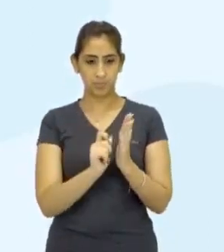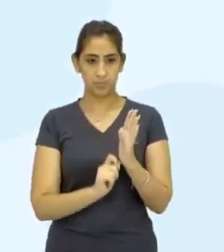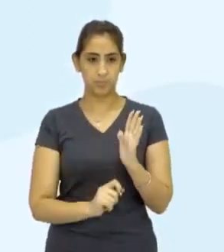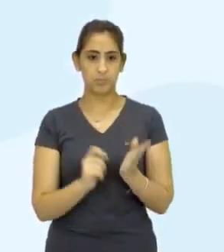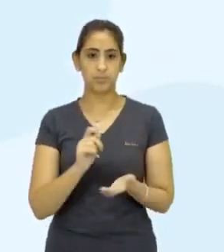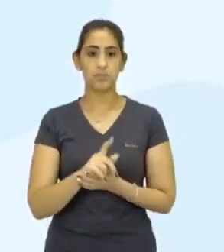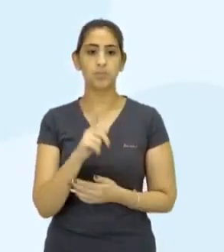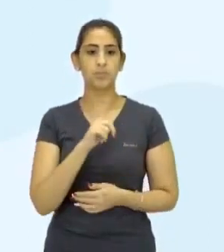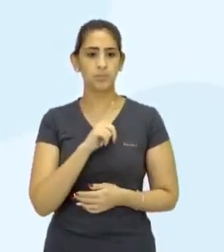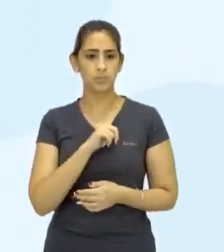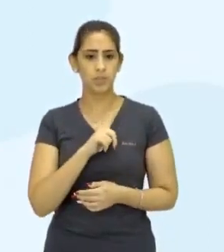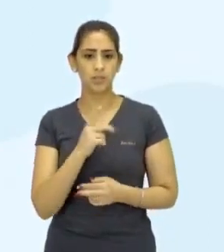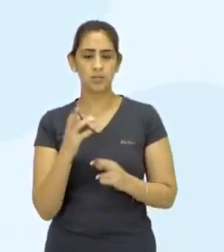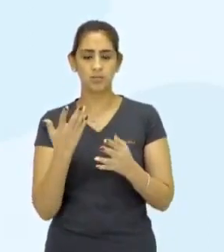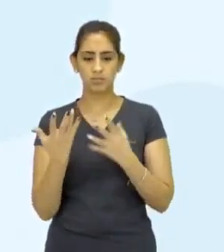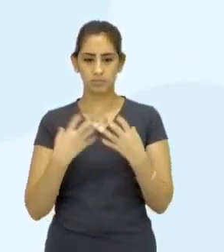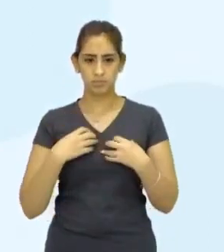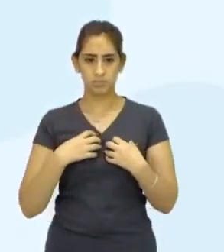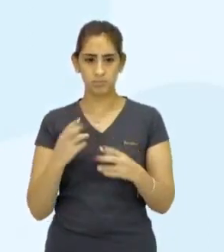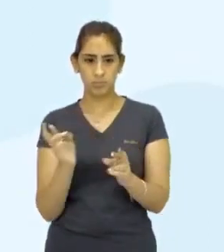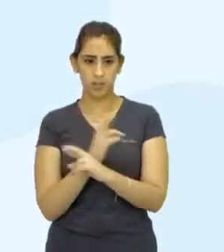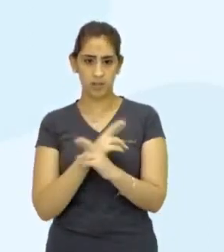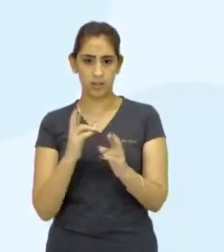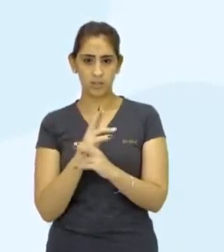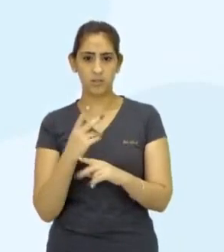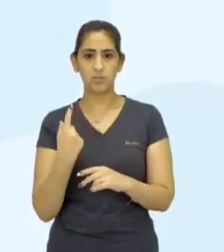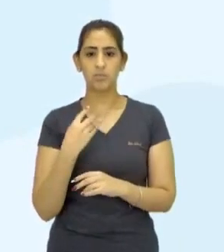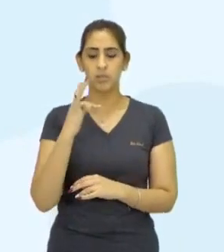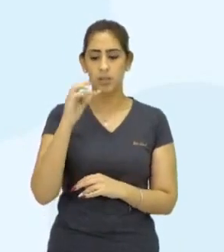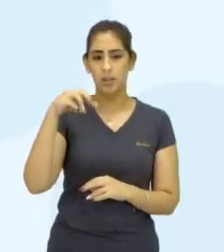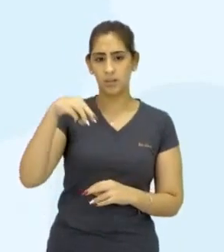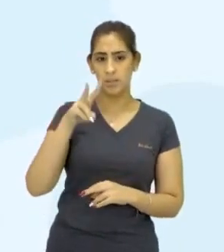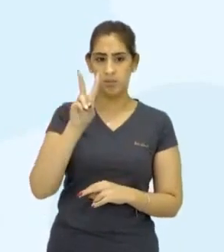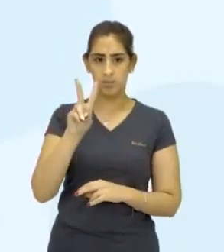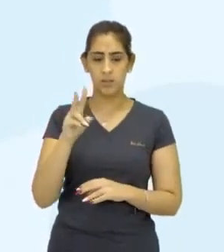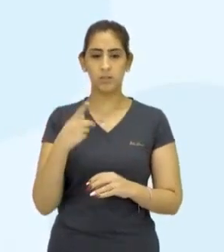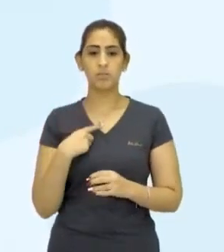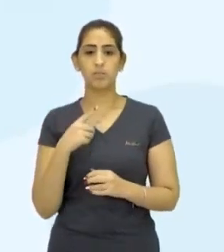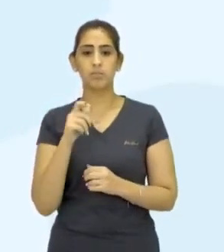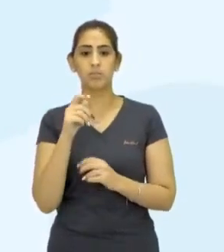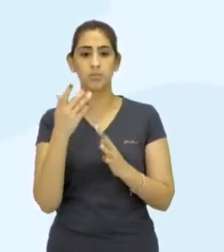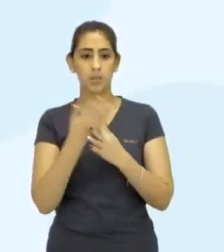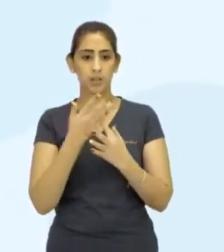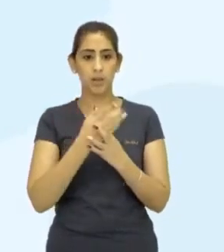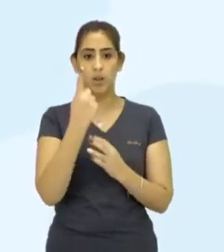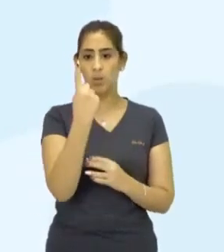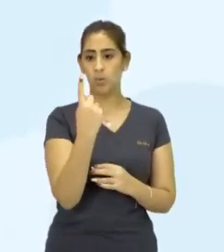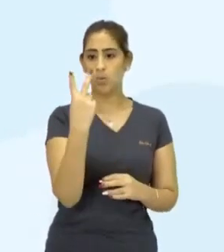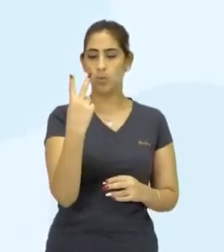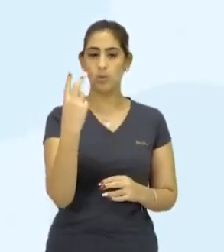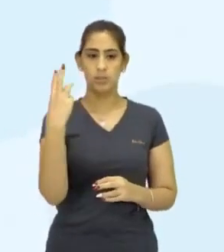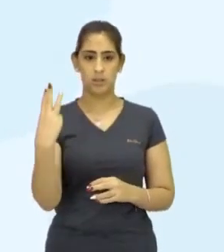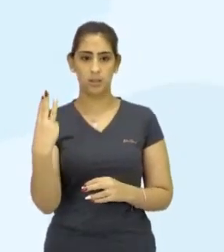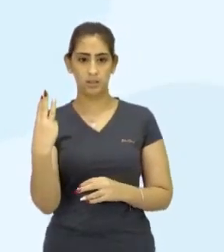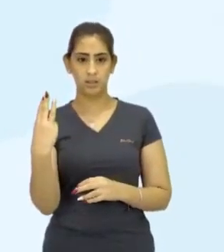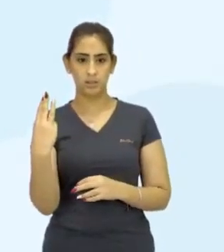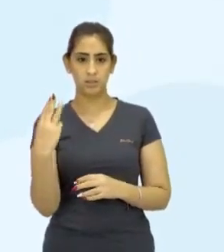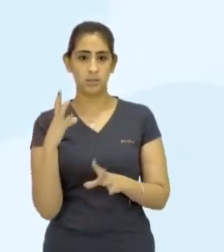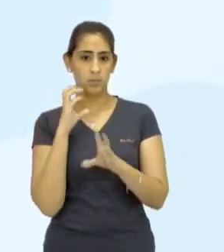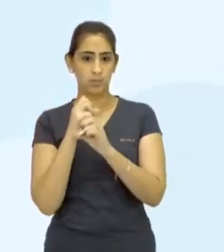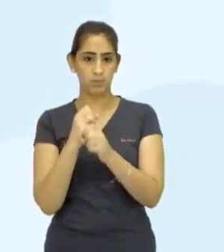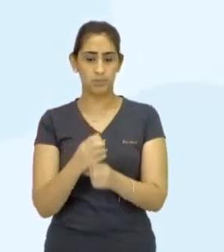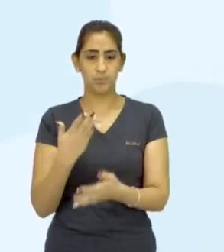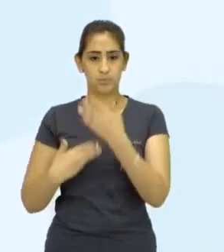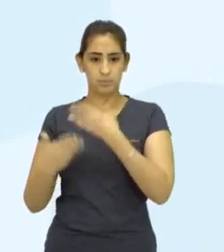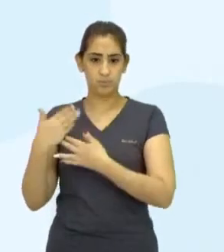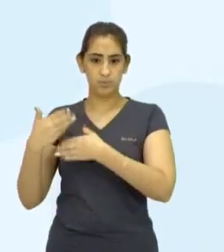alguma relação entre os valores das taxas médias de variação dos intervalos 1, 2 e 3, calculados nos itens anteriores?